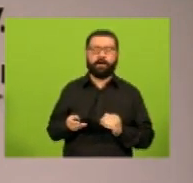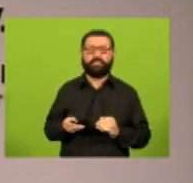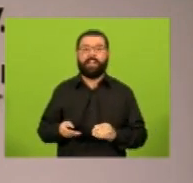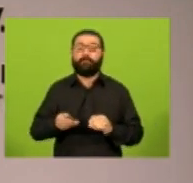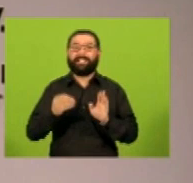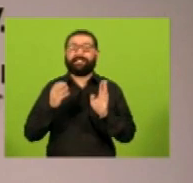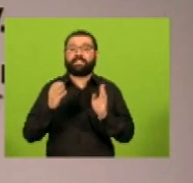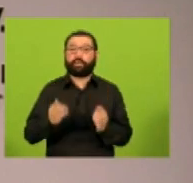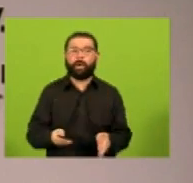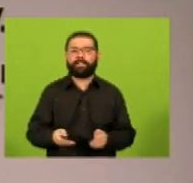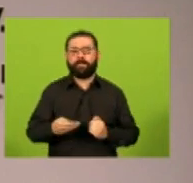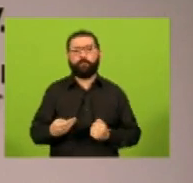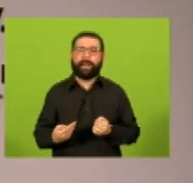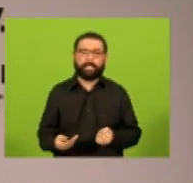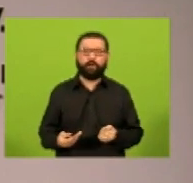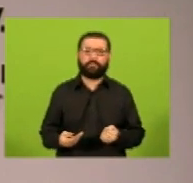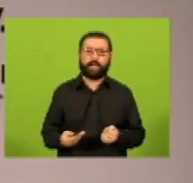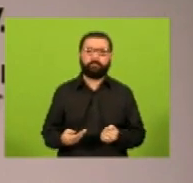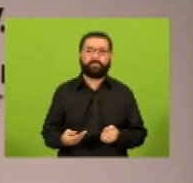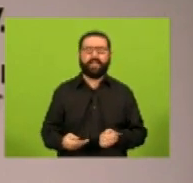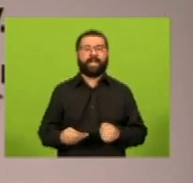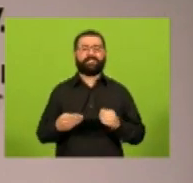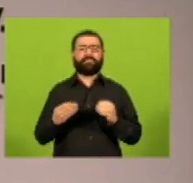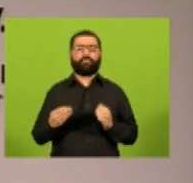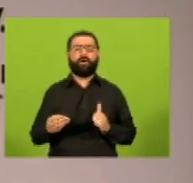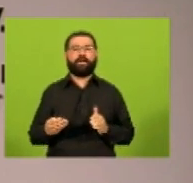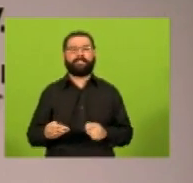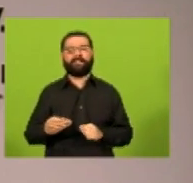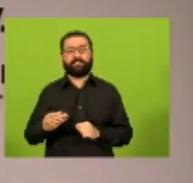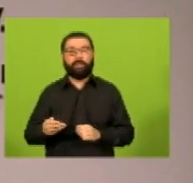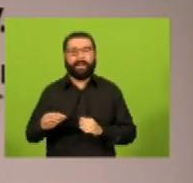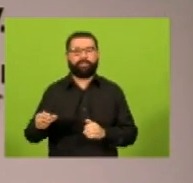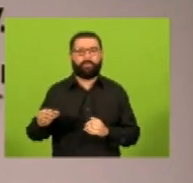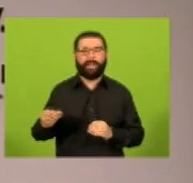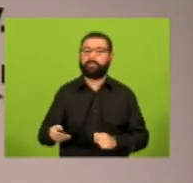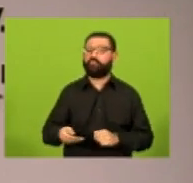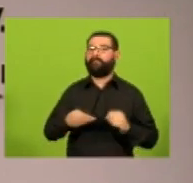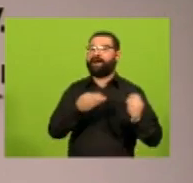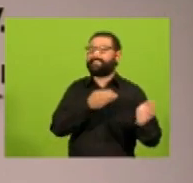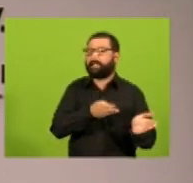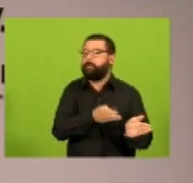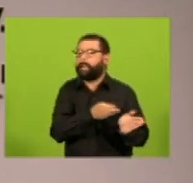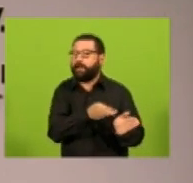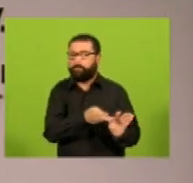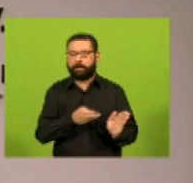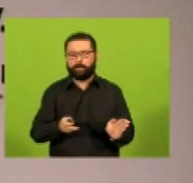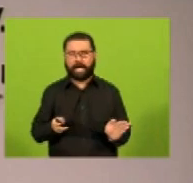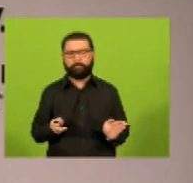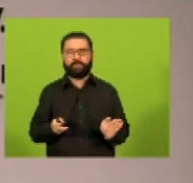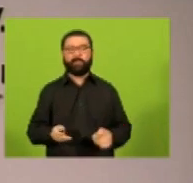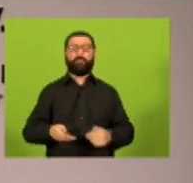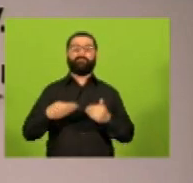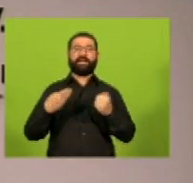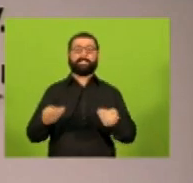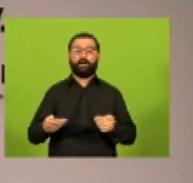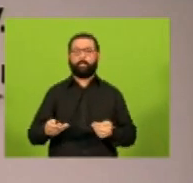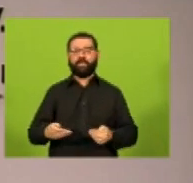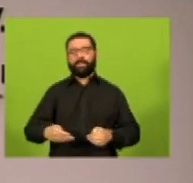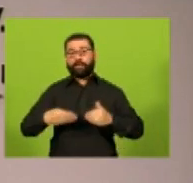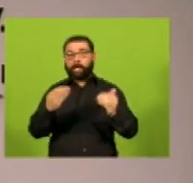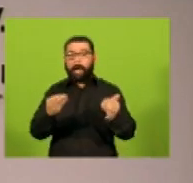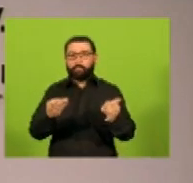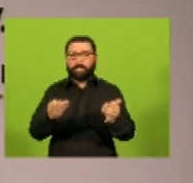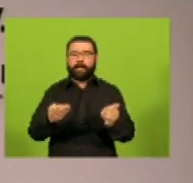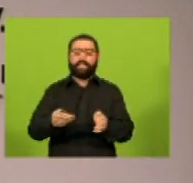e laranja, mas essas cores têm um padrão, tá? Essas cores, elas estão relacionadas com a vazão que aquele bico dá, com a